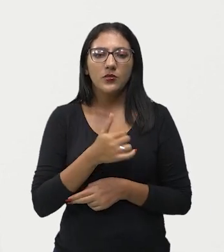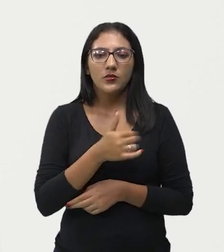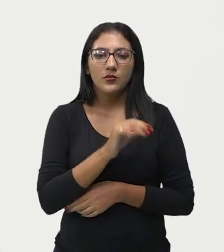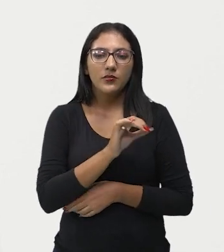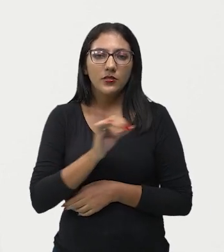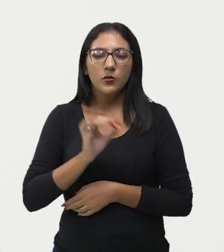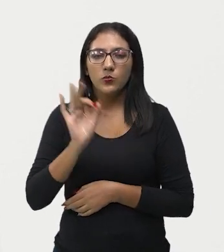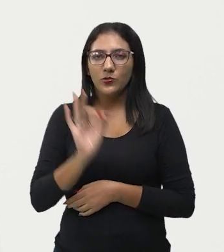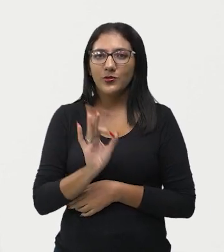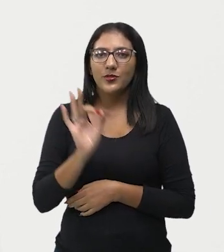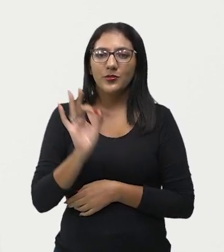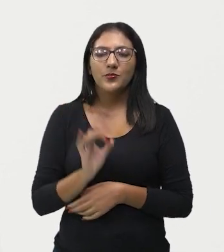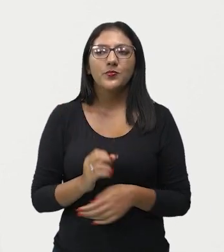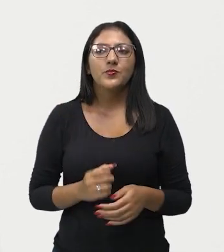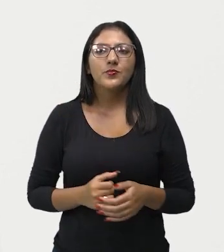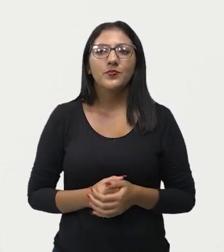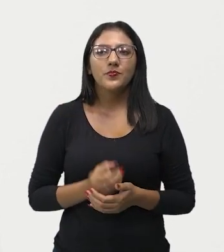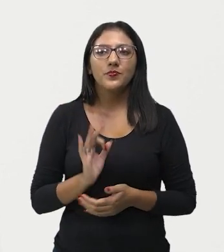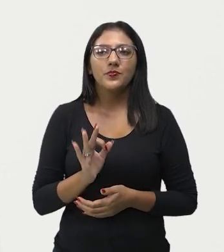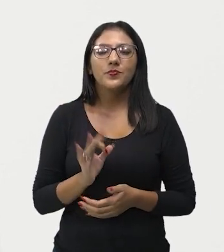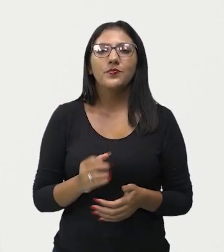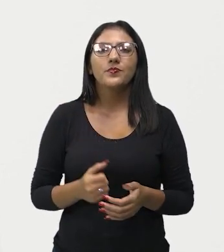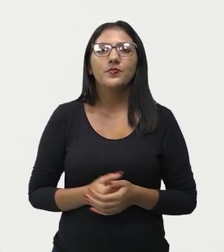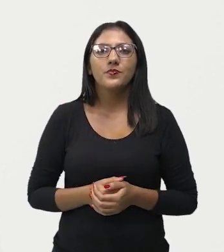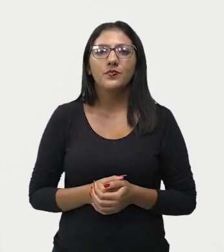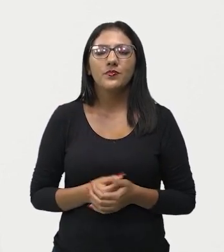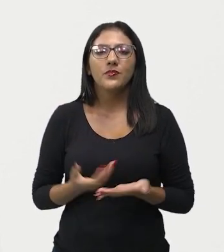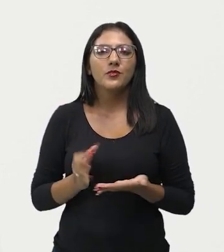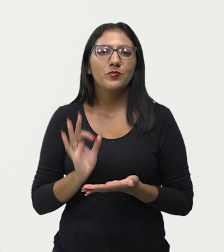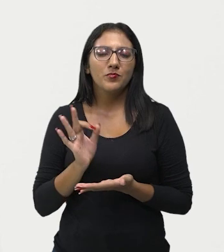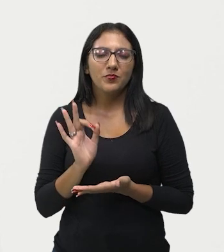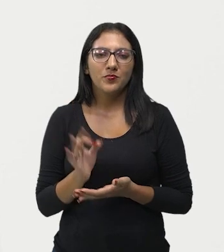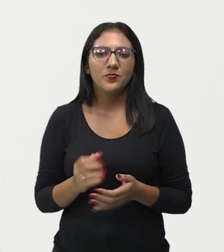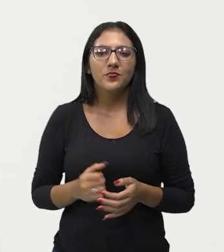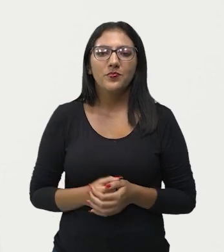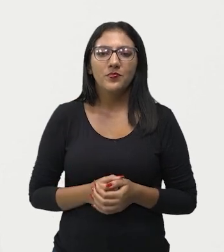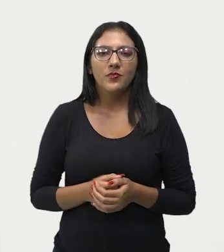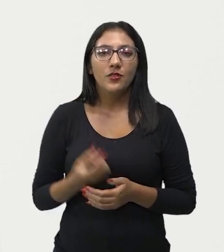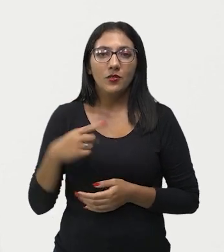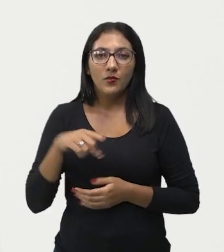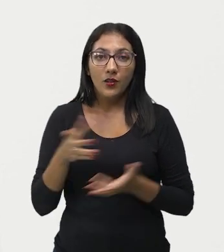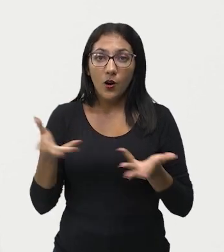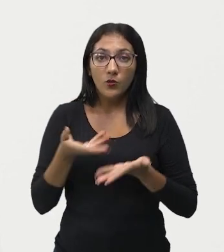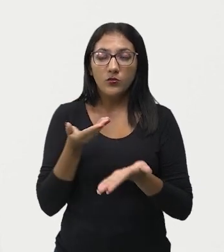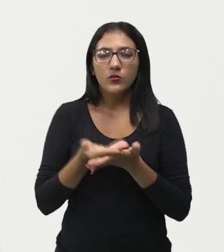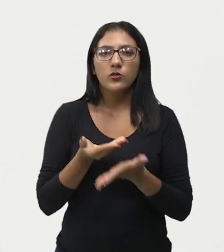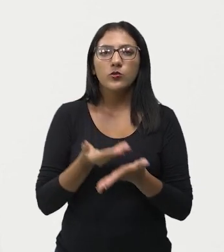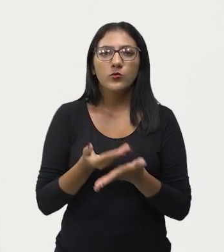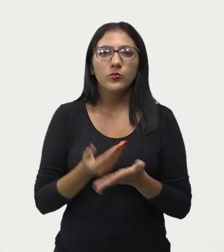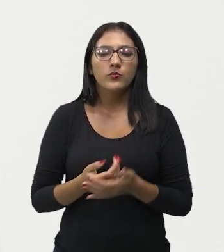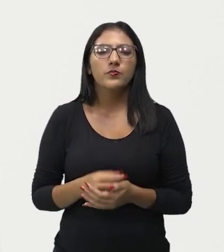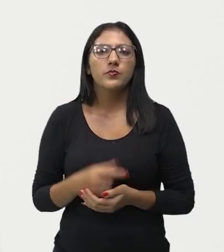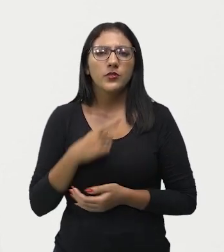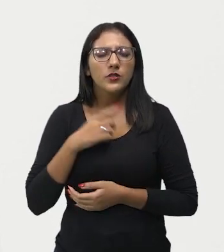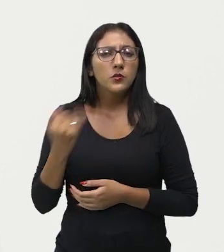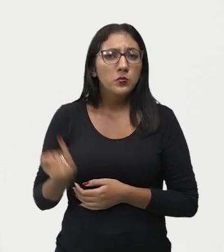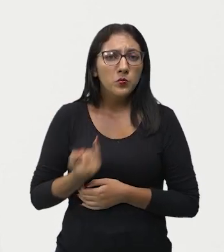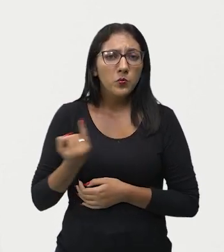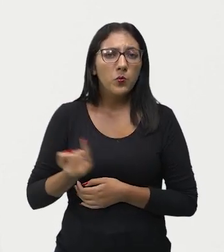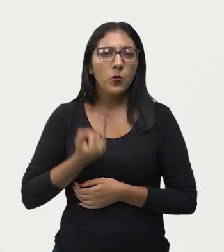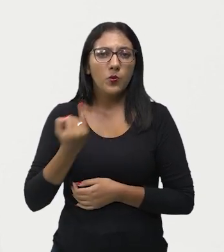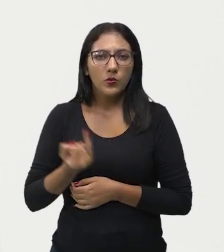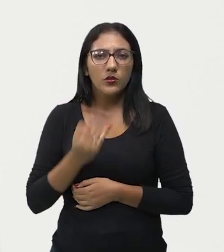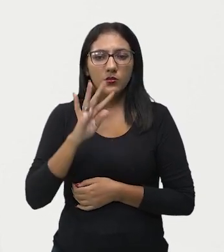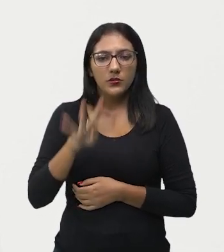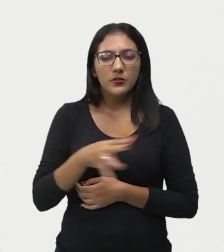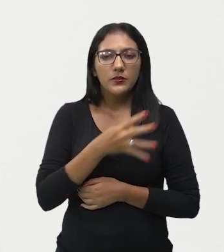a 100%, beleza? Então é isso, meus alunos. Você, na aula de hoje, aprendeu aí a importância aí de